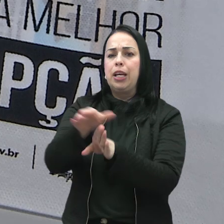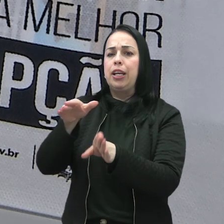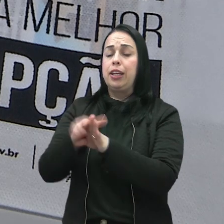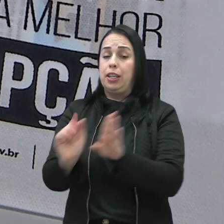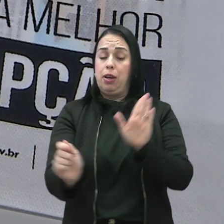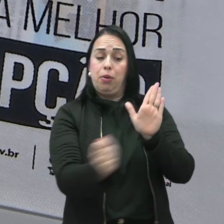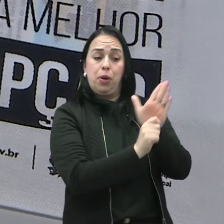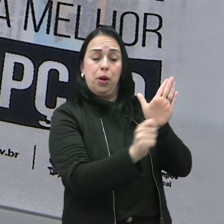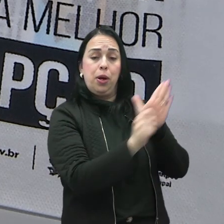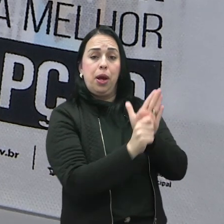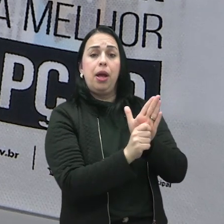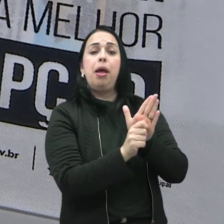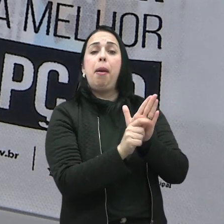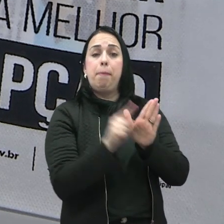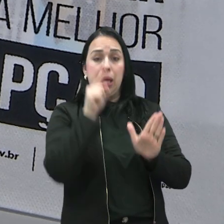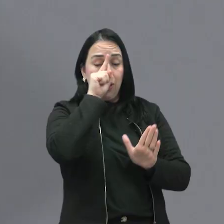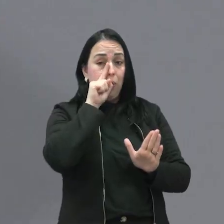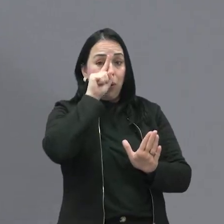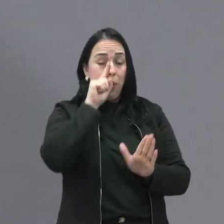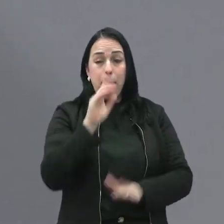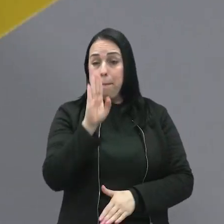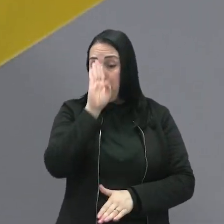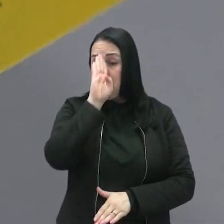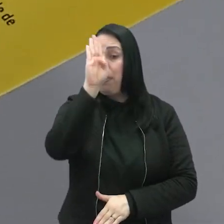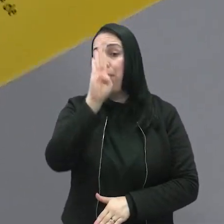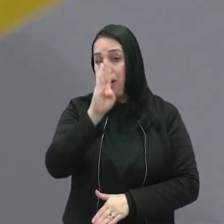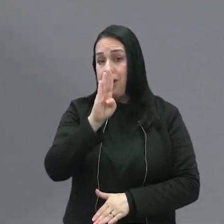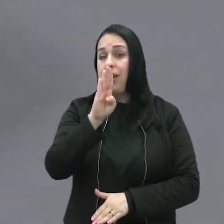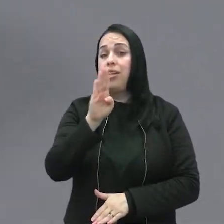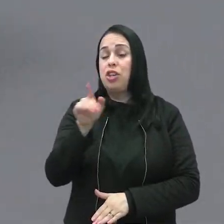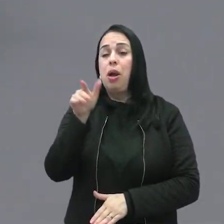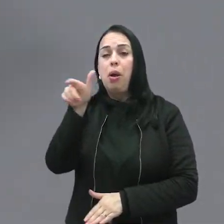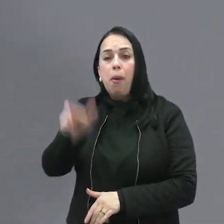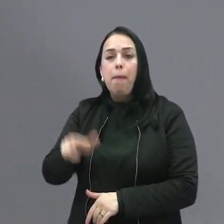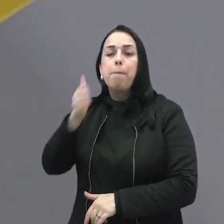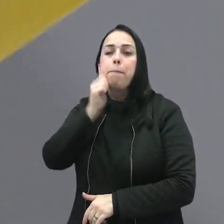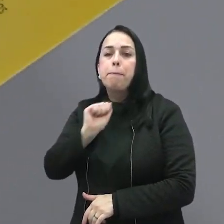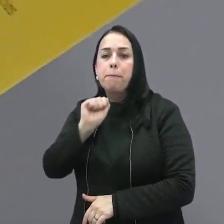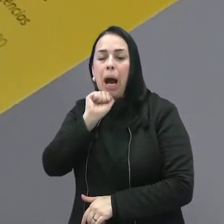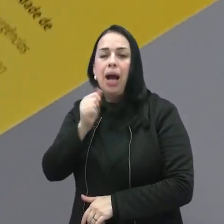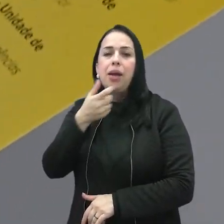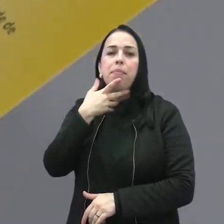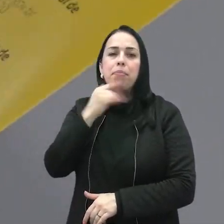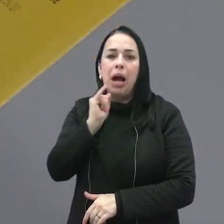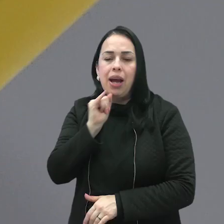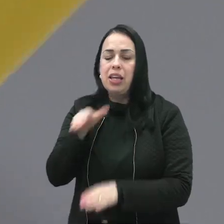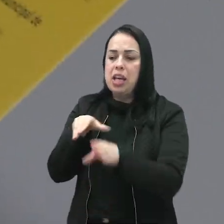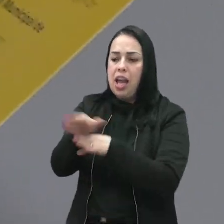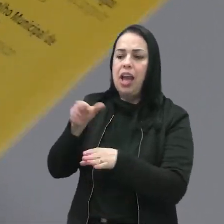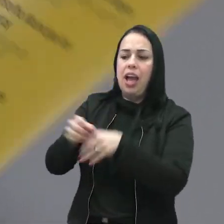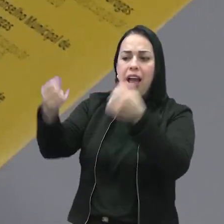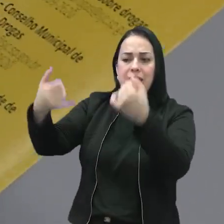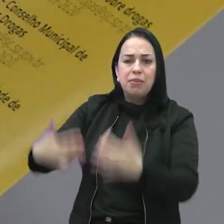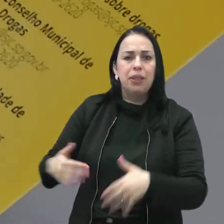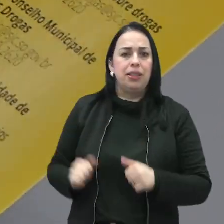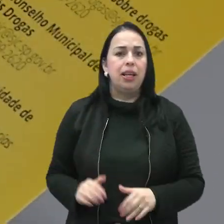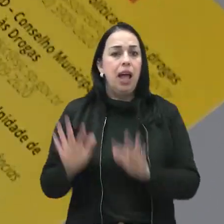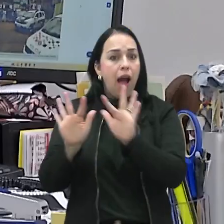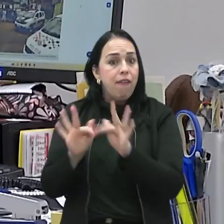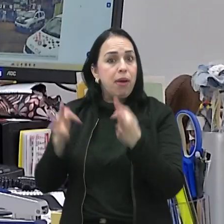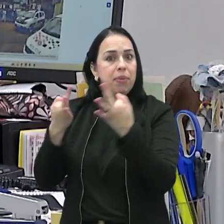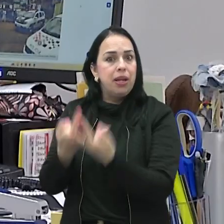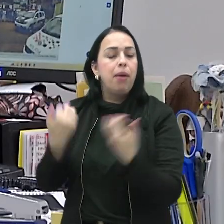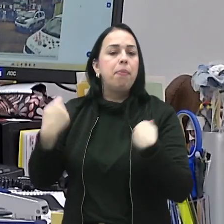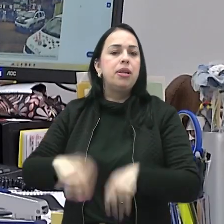a conscientização do uso de drogas, tendo como público-alvo principalmente os pais de jovens e adolescentes.